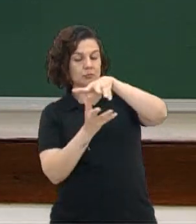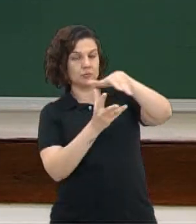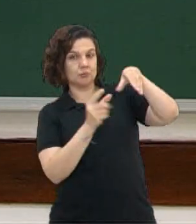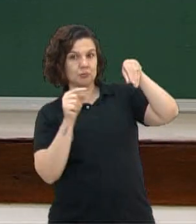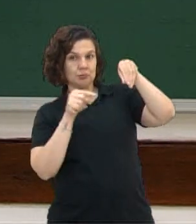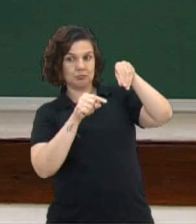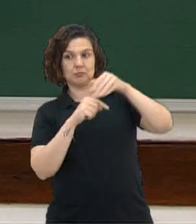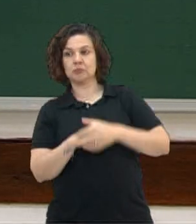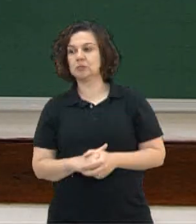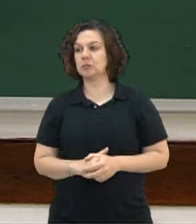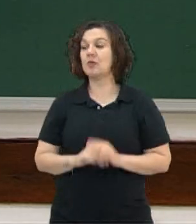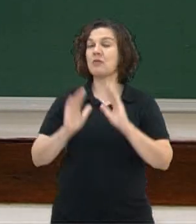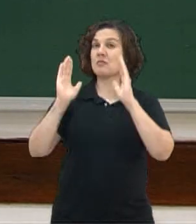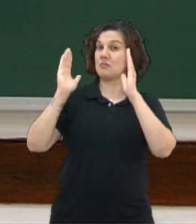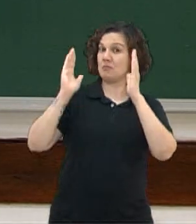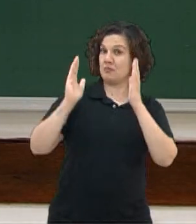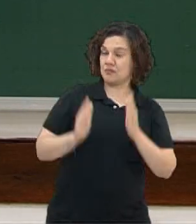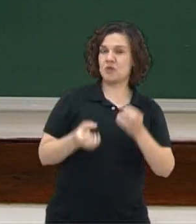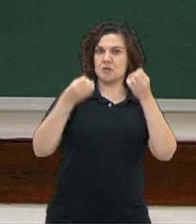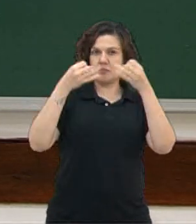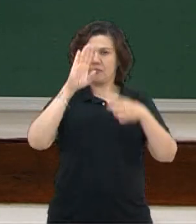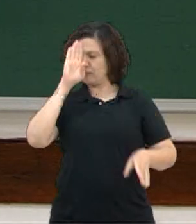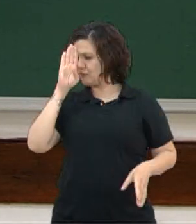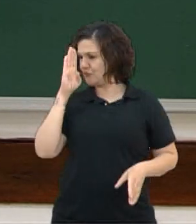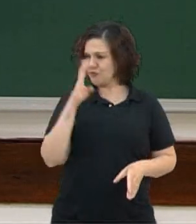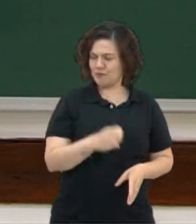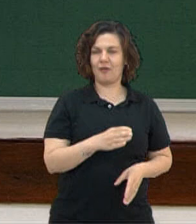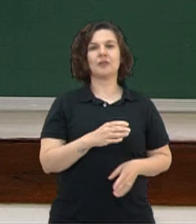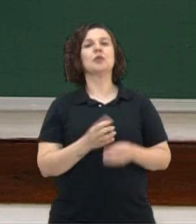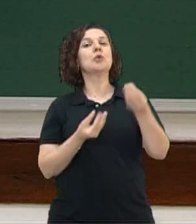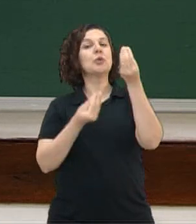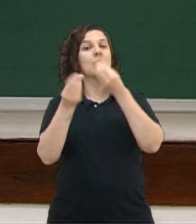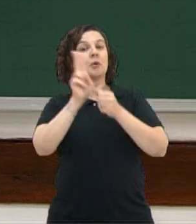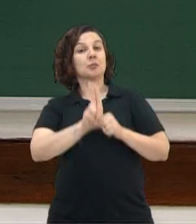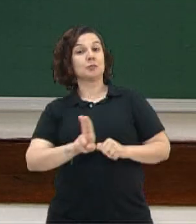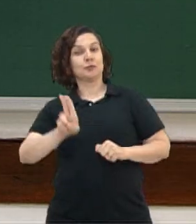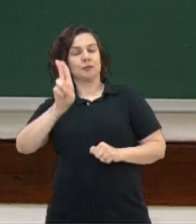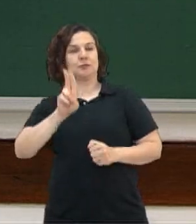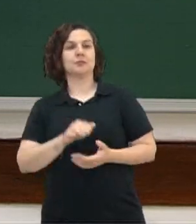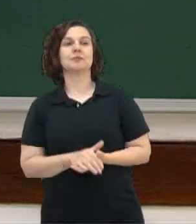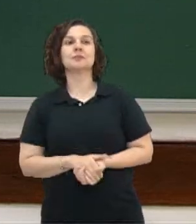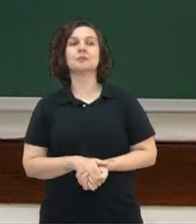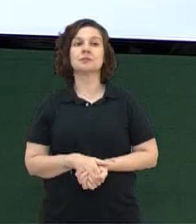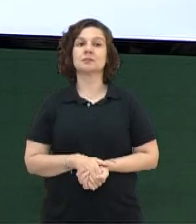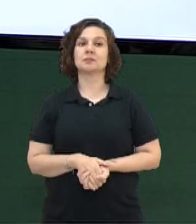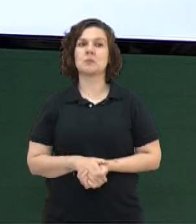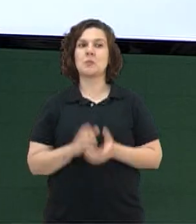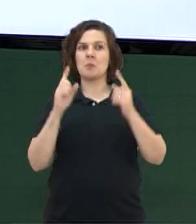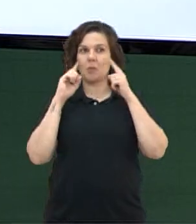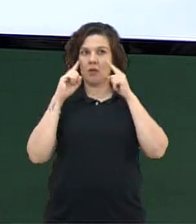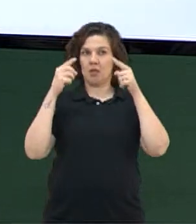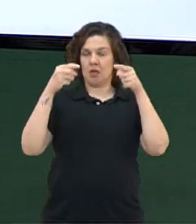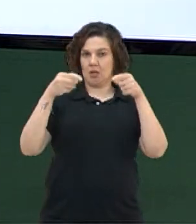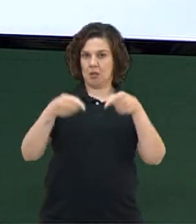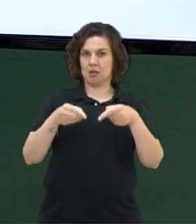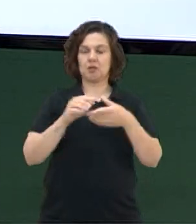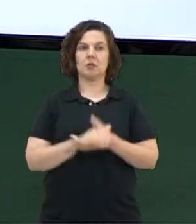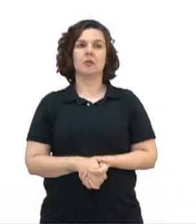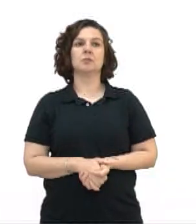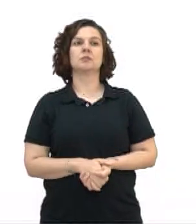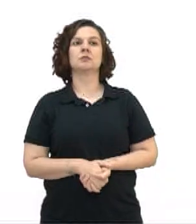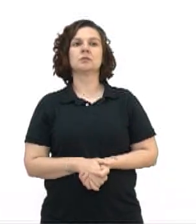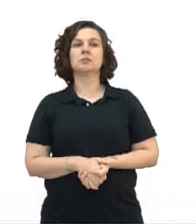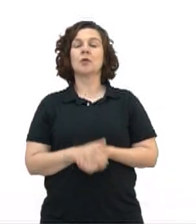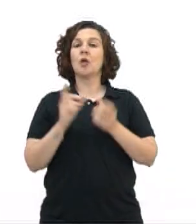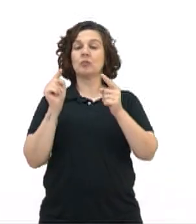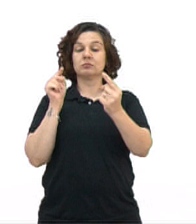terrestre. Mas como já falamos sobre isso, vamos direto à prática. Como vamos utilizar as coordenadas geográficas? Então, olhando na tela aqui, ó,